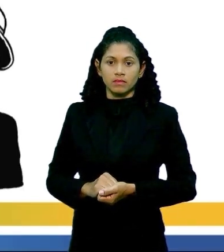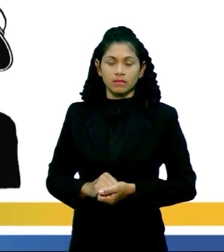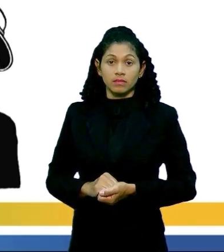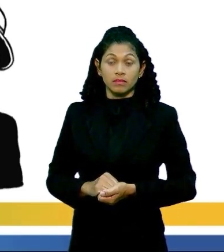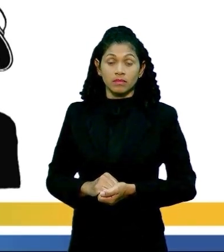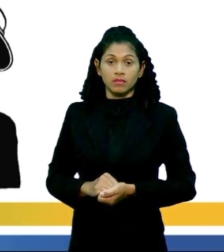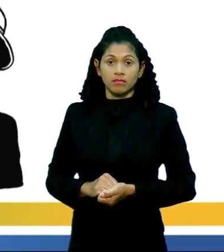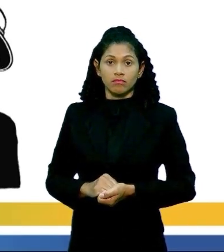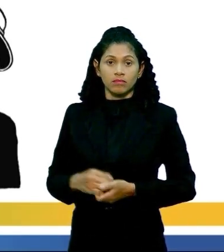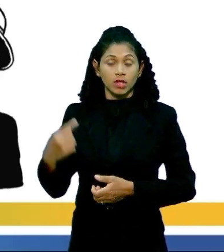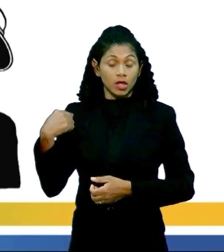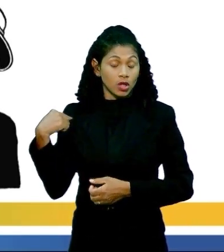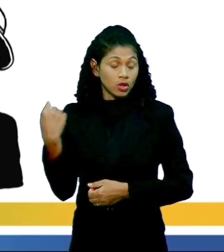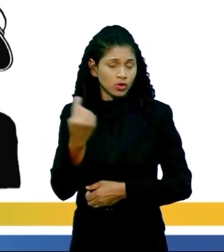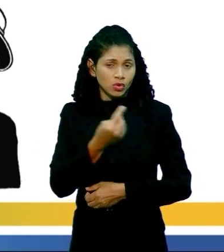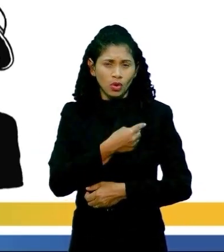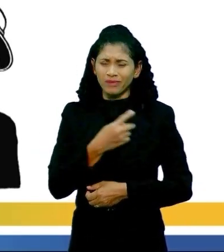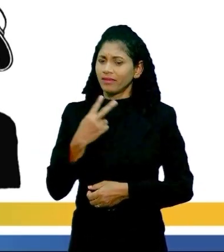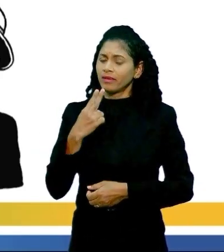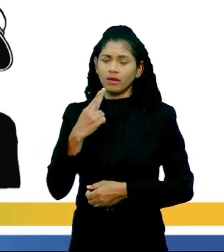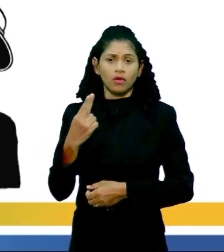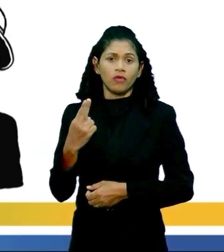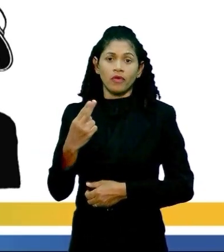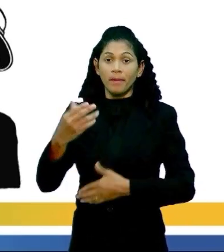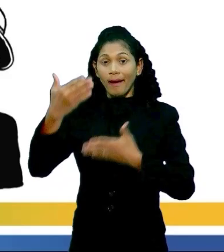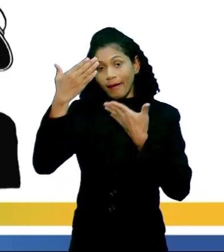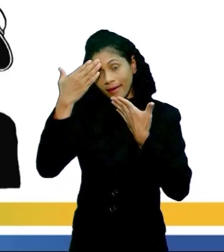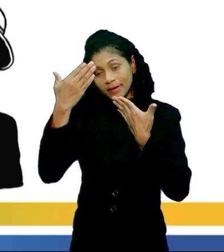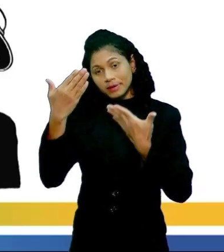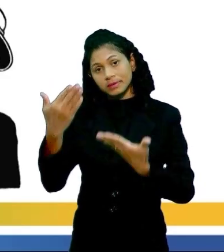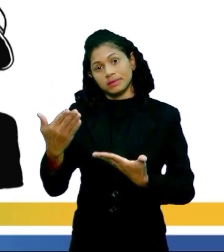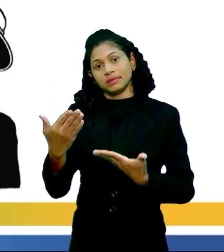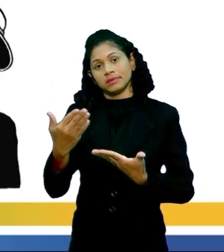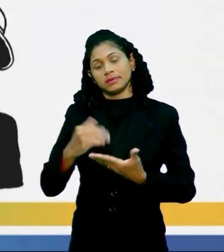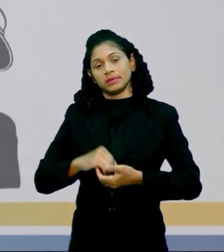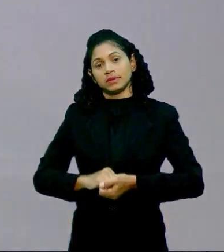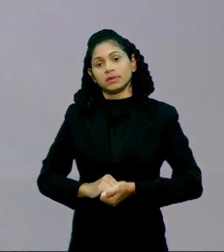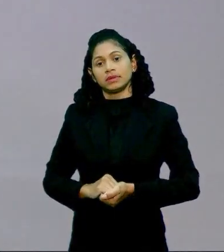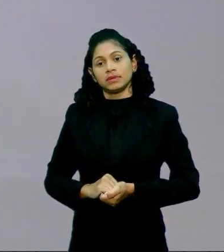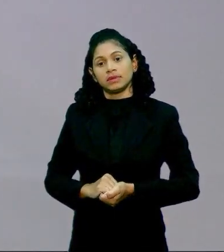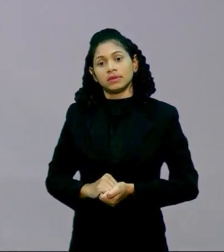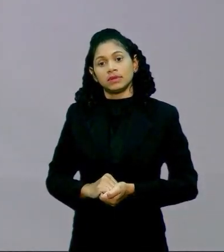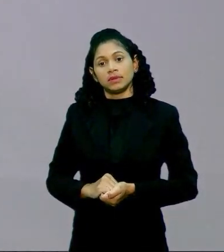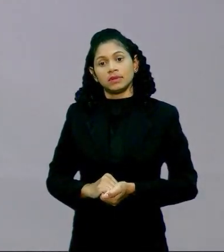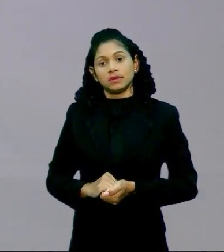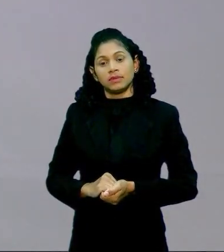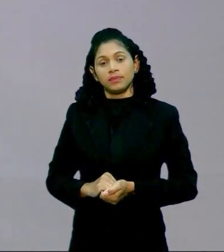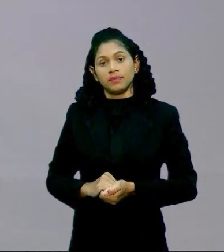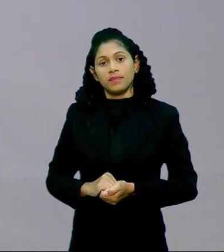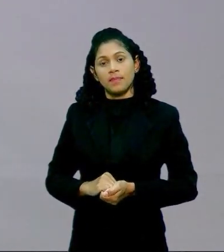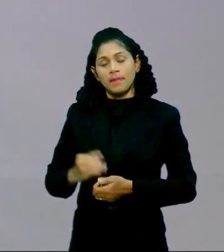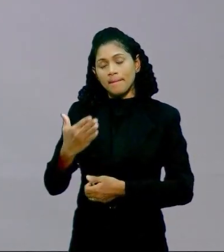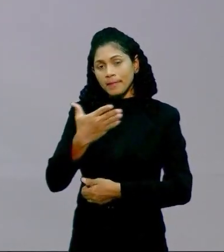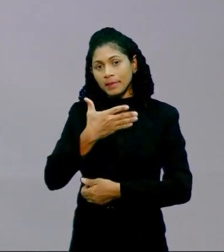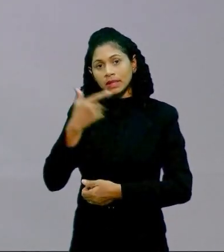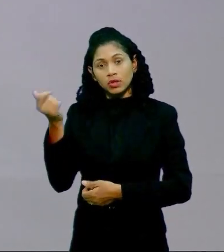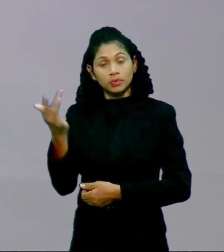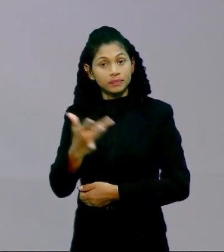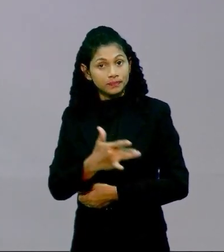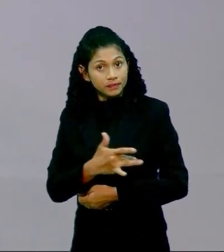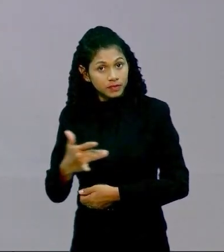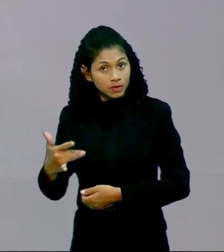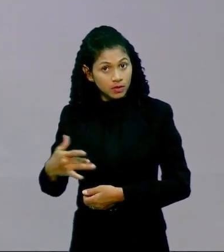não fumamos agradecemos. Melhor saúde para os que lhe rodeiam, ou seja, melhor saúde para os que nos